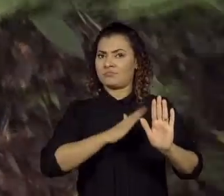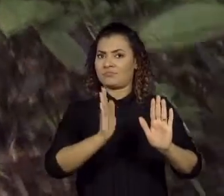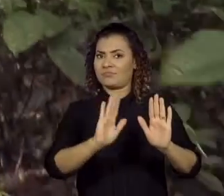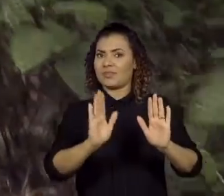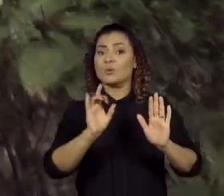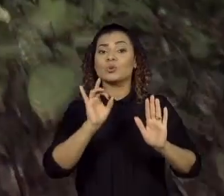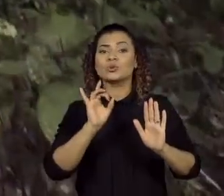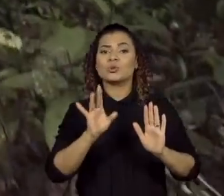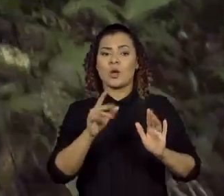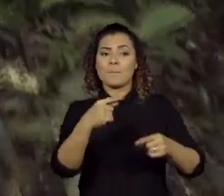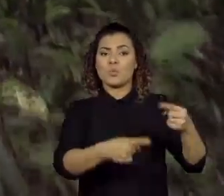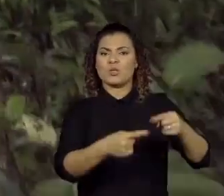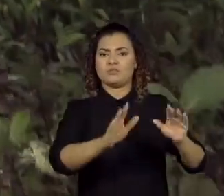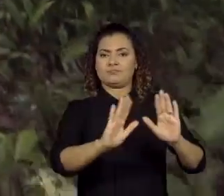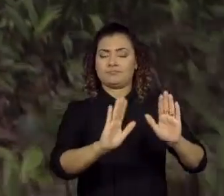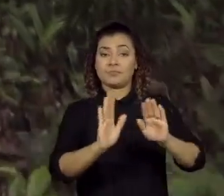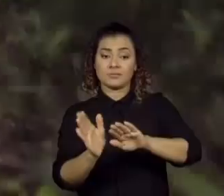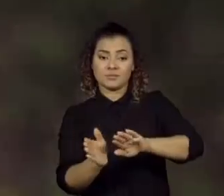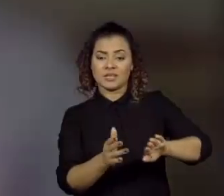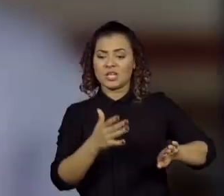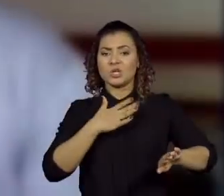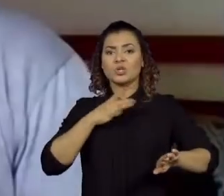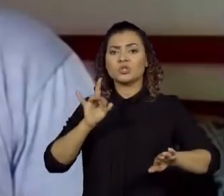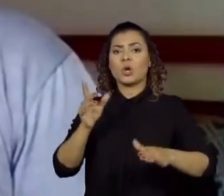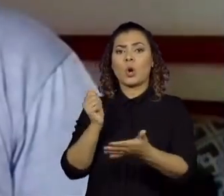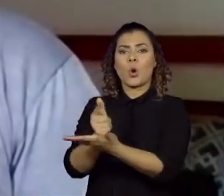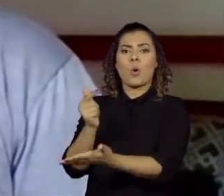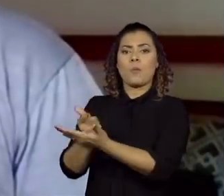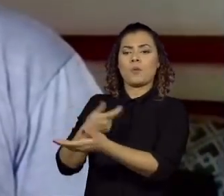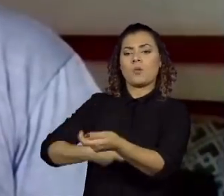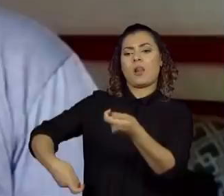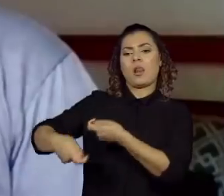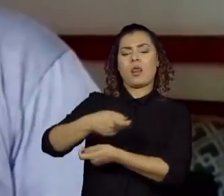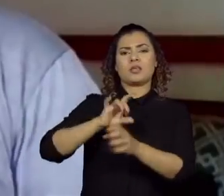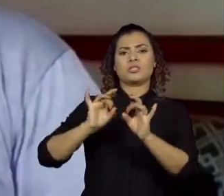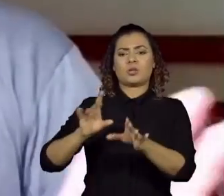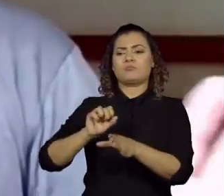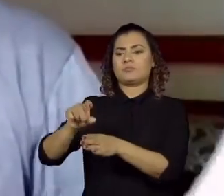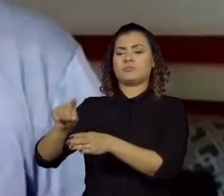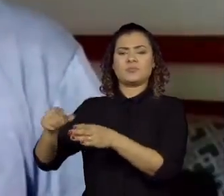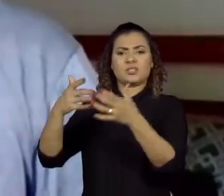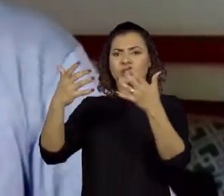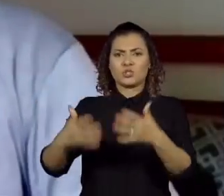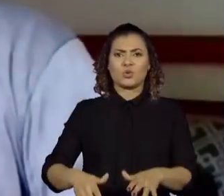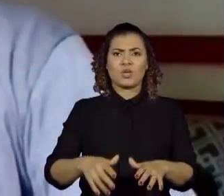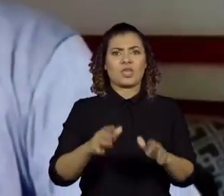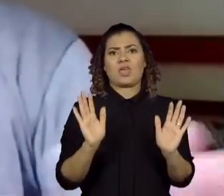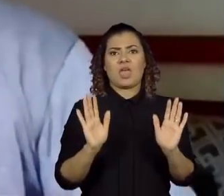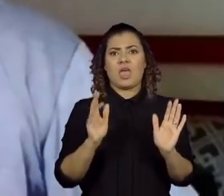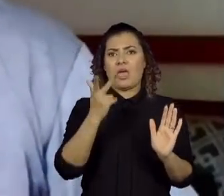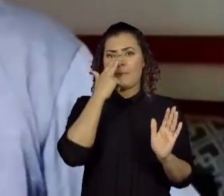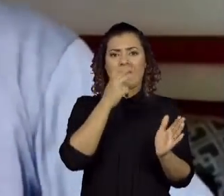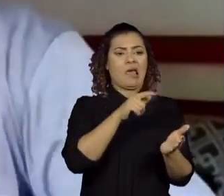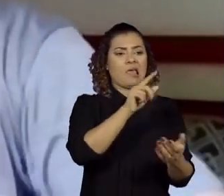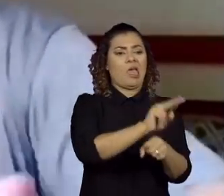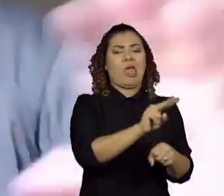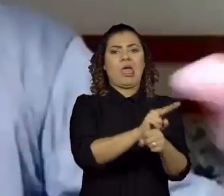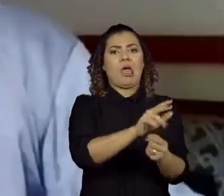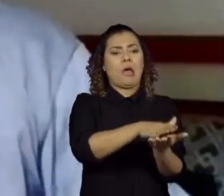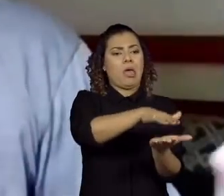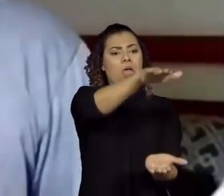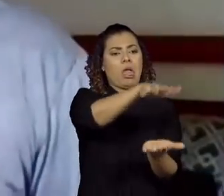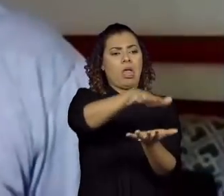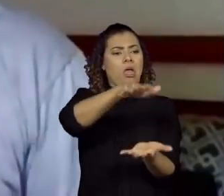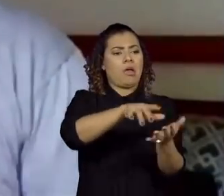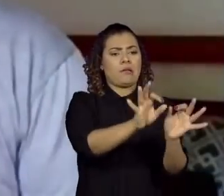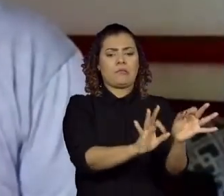queremos poder de compra, né? Nós não queremos cuidar de papelada, de falar para